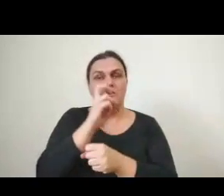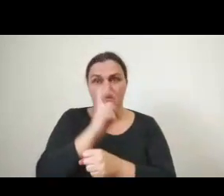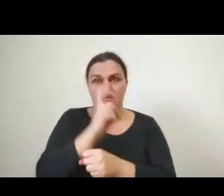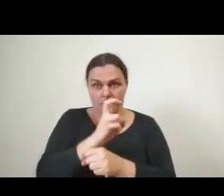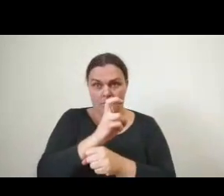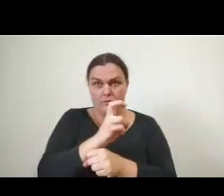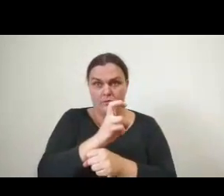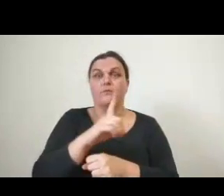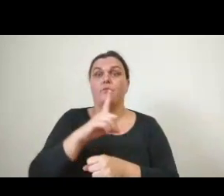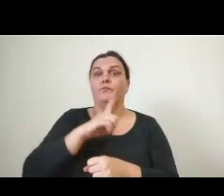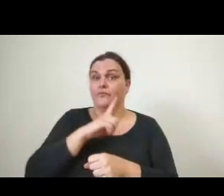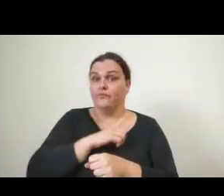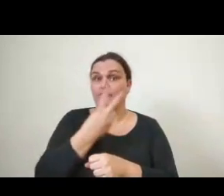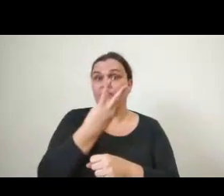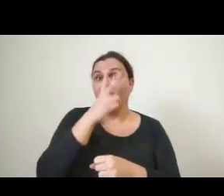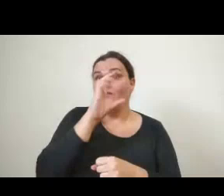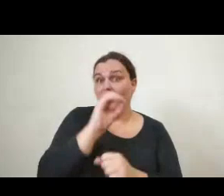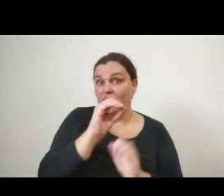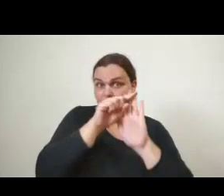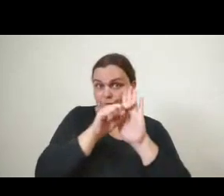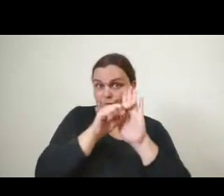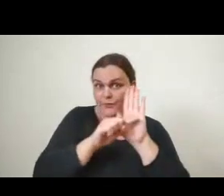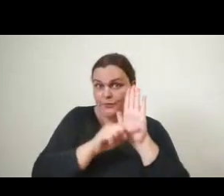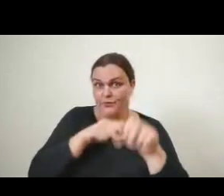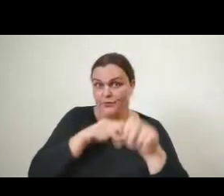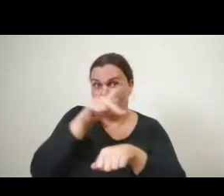poluidores. Temos ali em primeiro